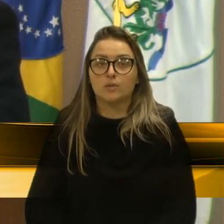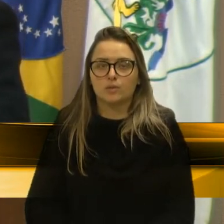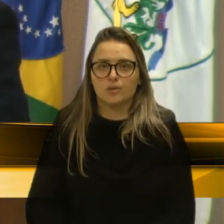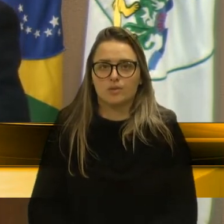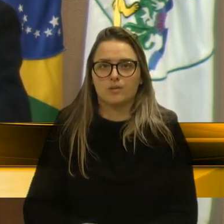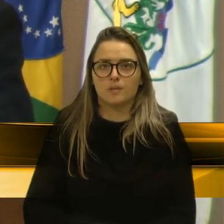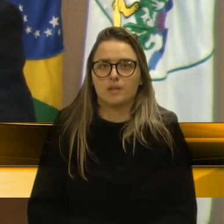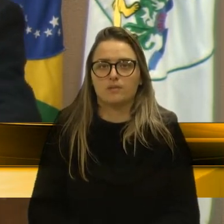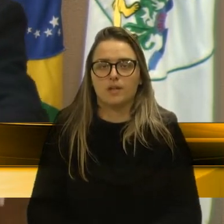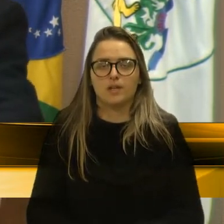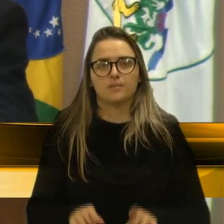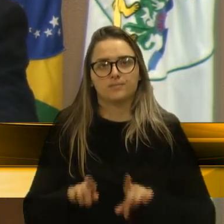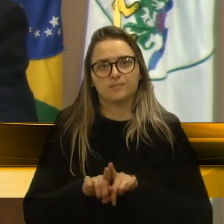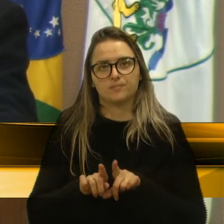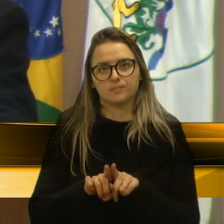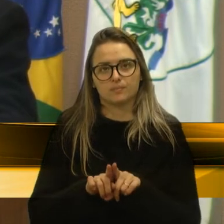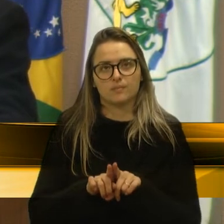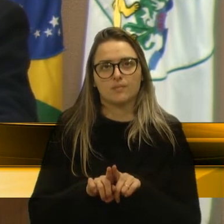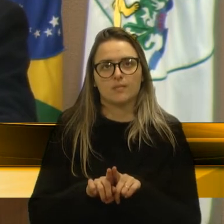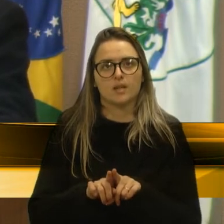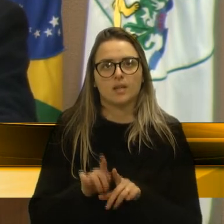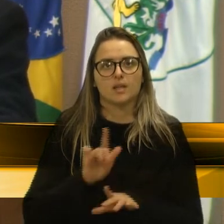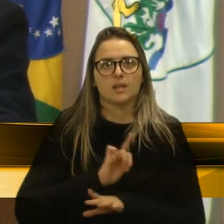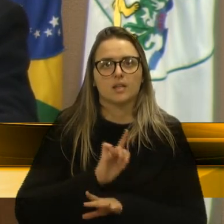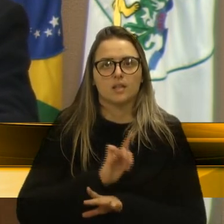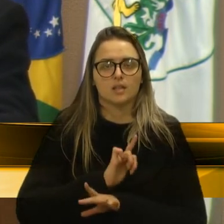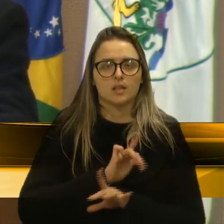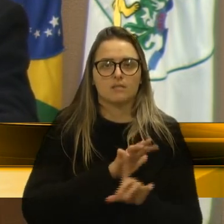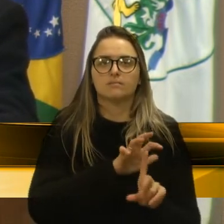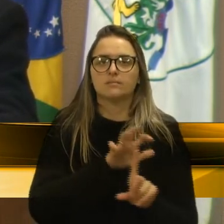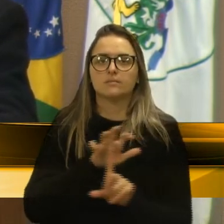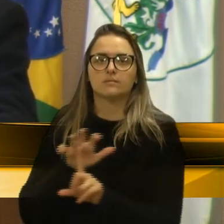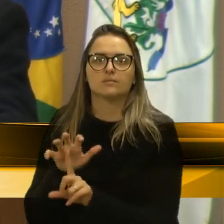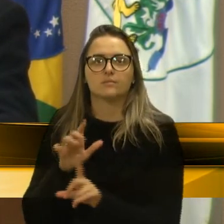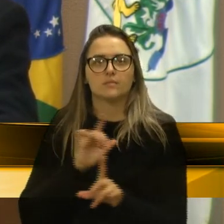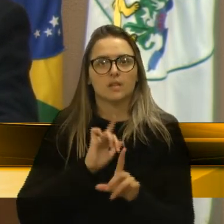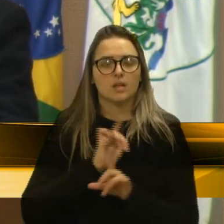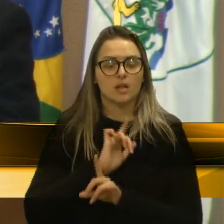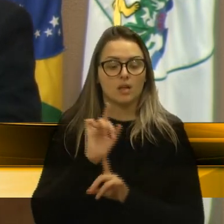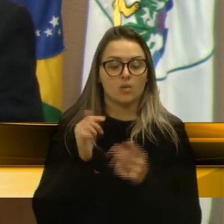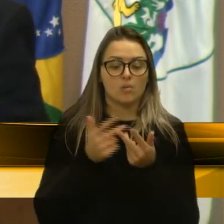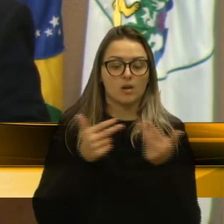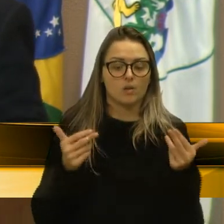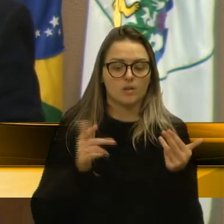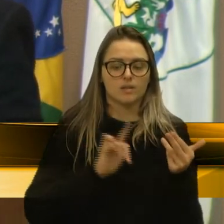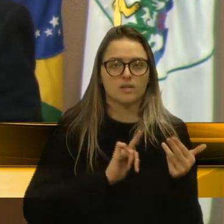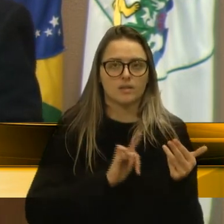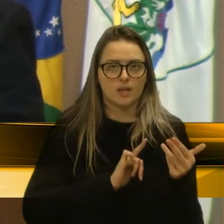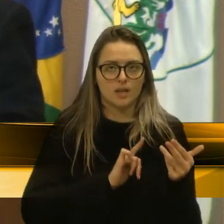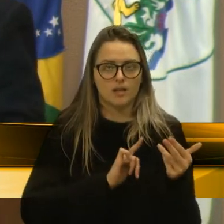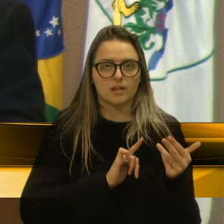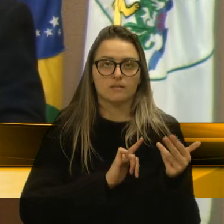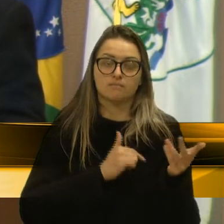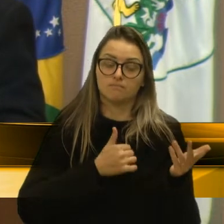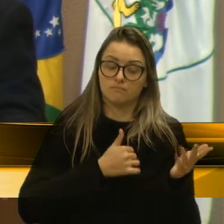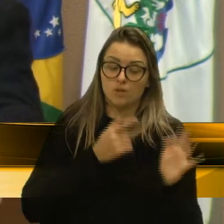Teria, nesta manhã aqui, vários temas que poderia abordar,